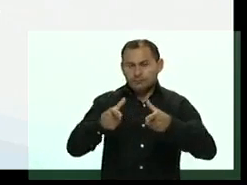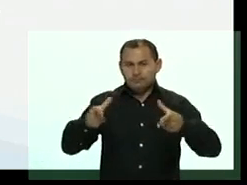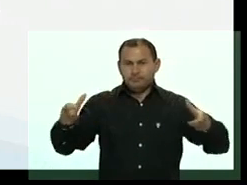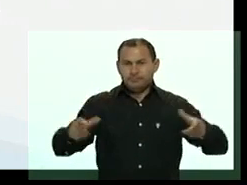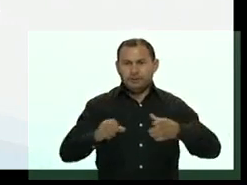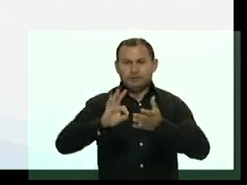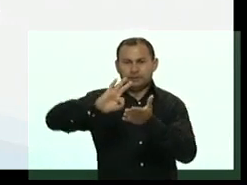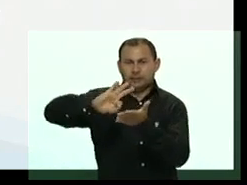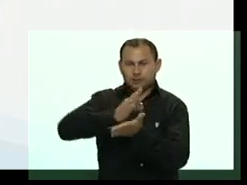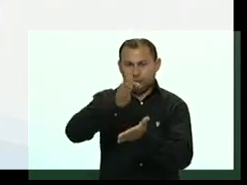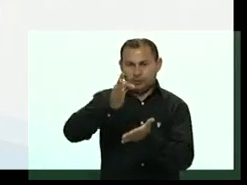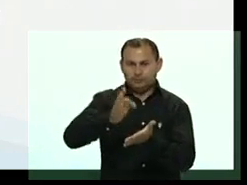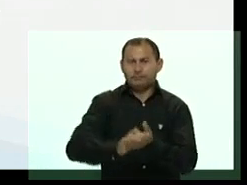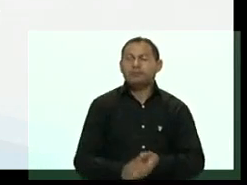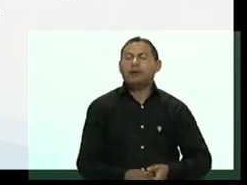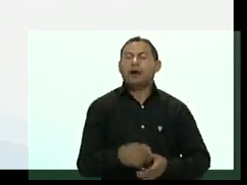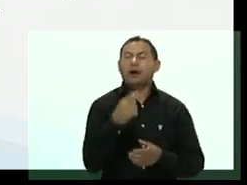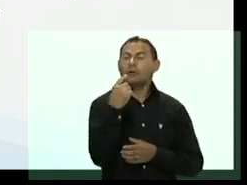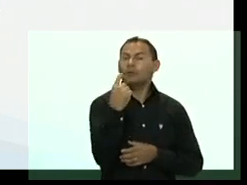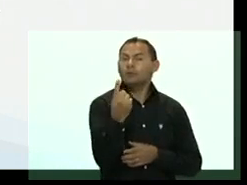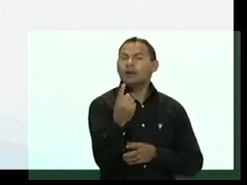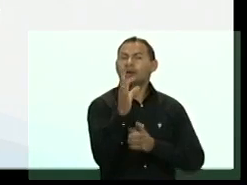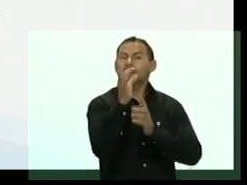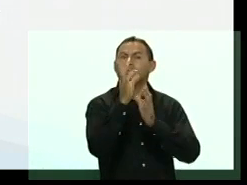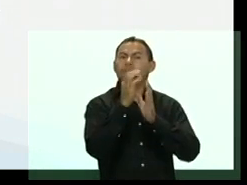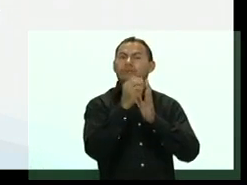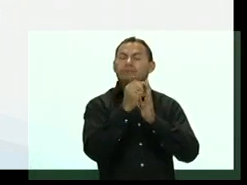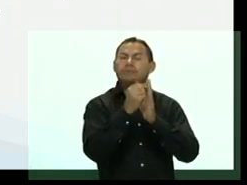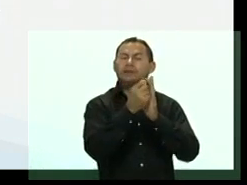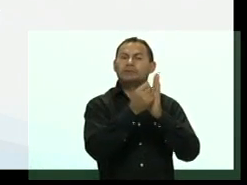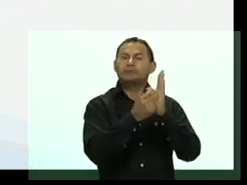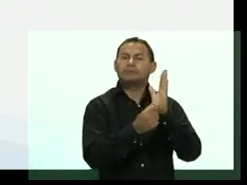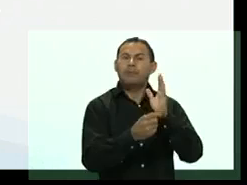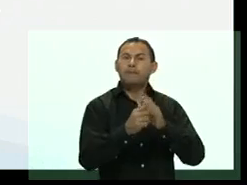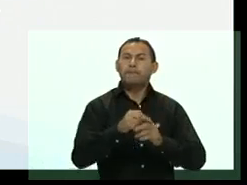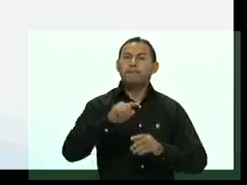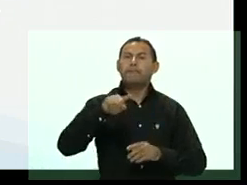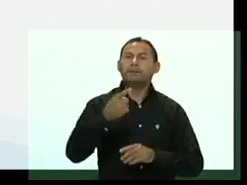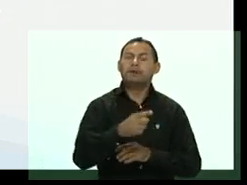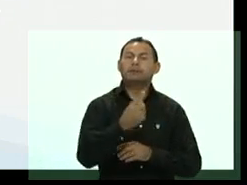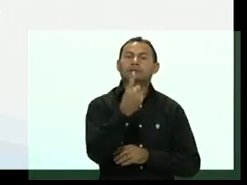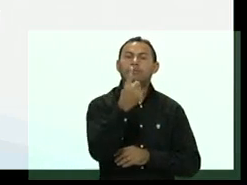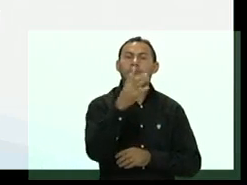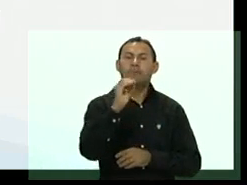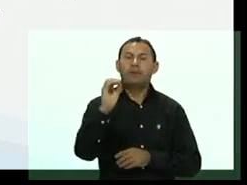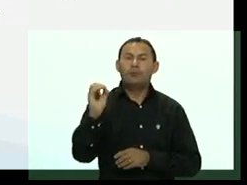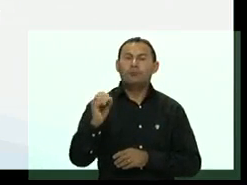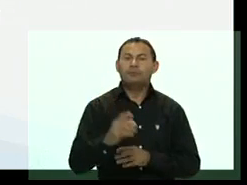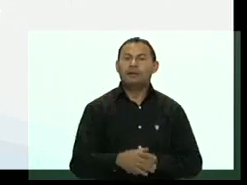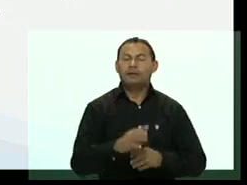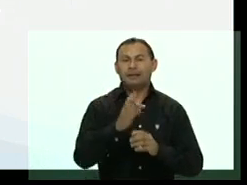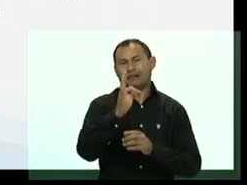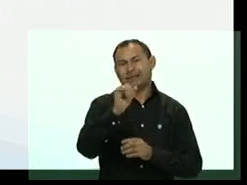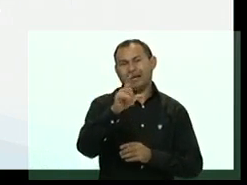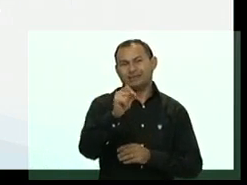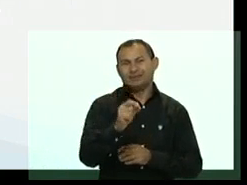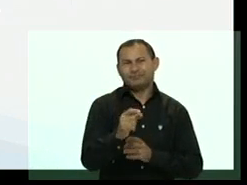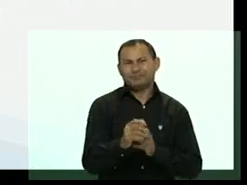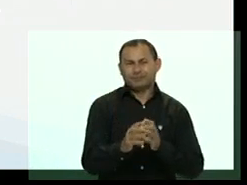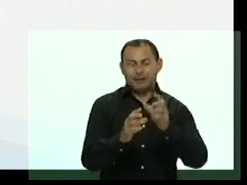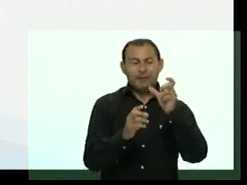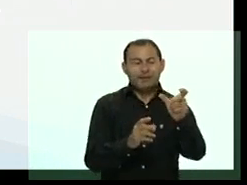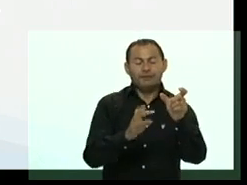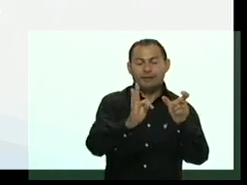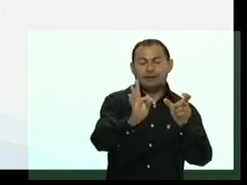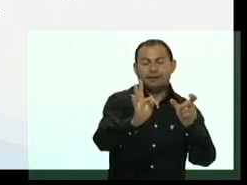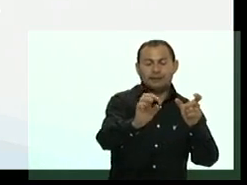das assinaturas a uma taxa mensal de 1.000. Repare que essa palavrinha taxa, ela é meio chave para nós na